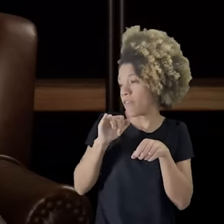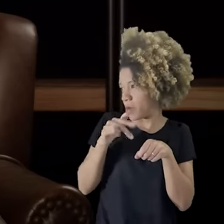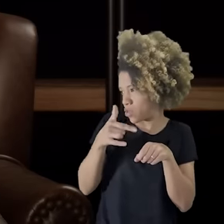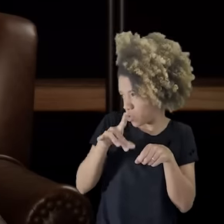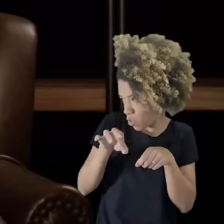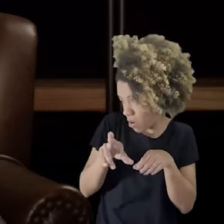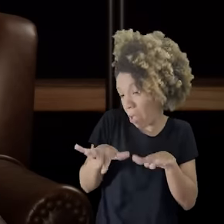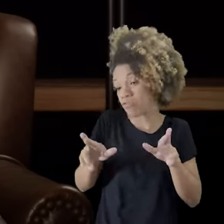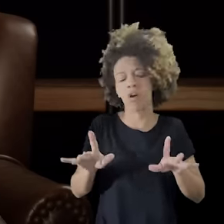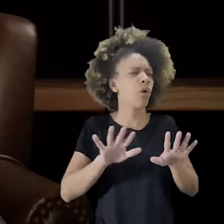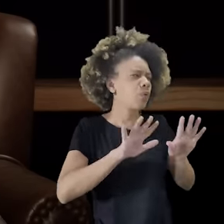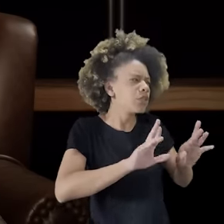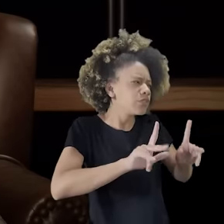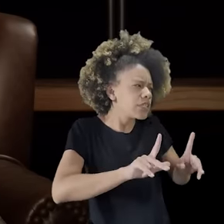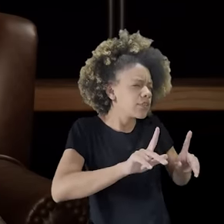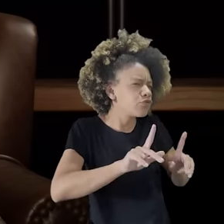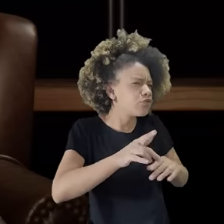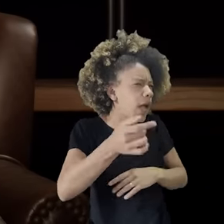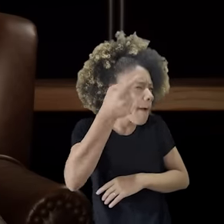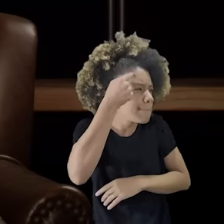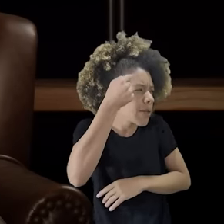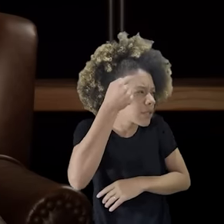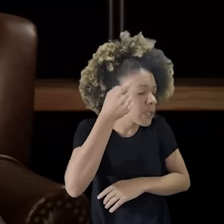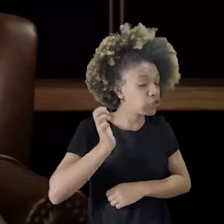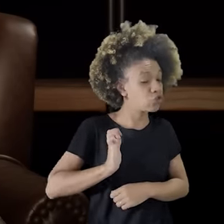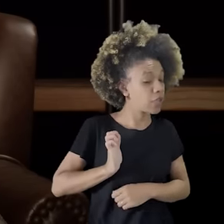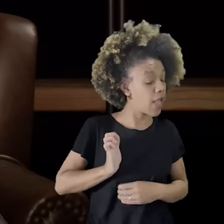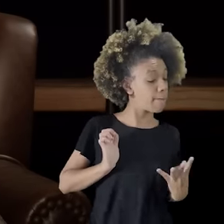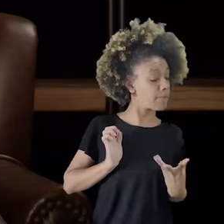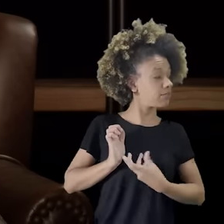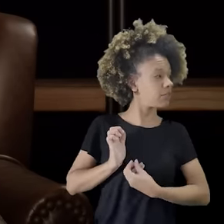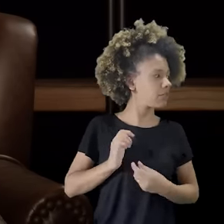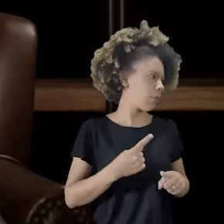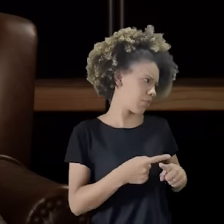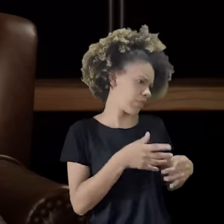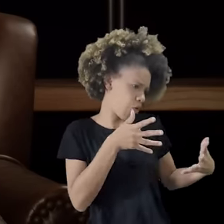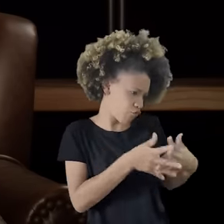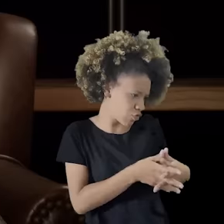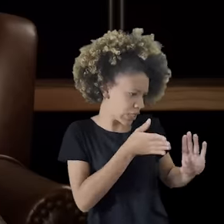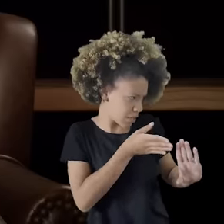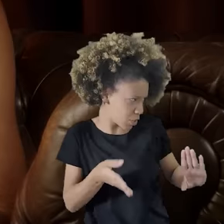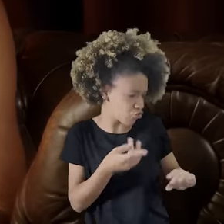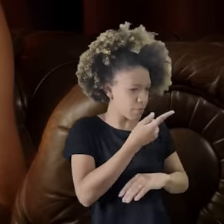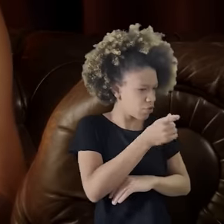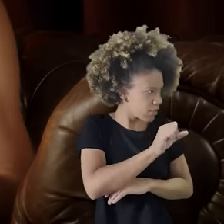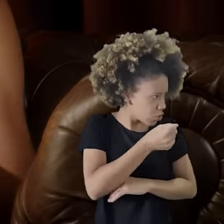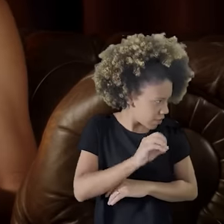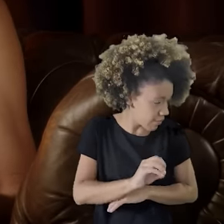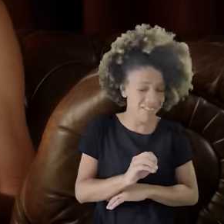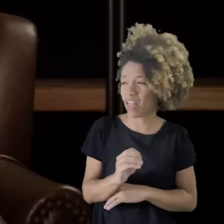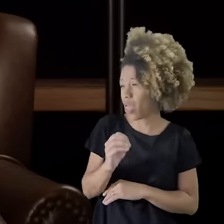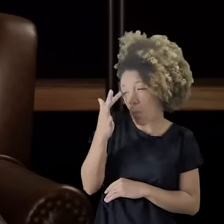qual a diferença da cabeça de gay pra trás porque você já está muito confusa naquele período ele vai aparecer